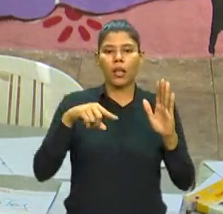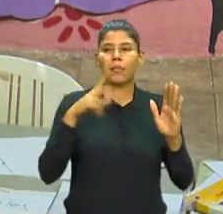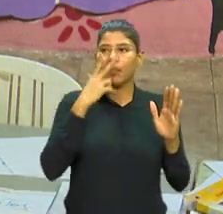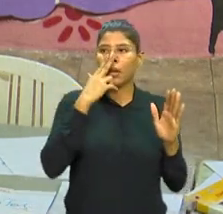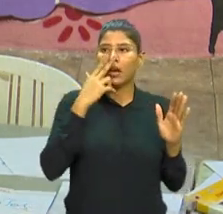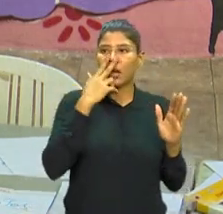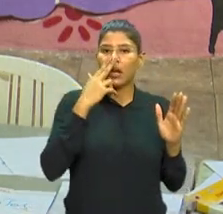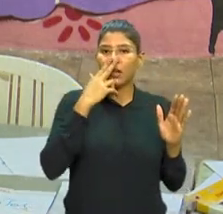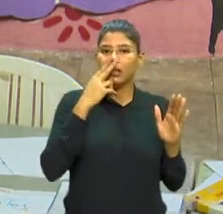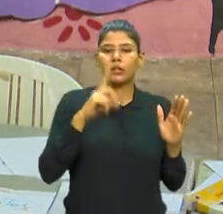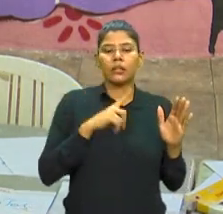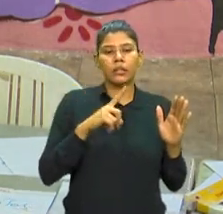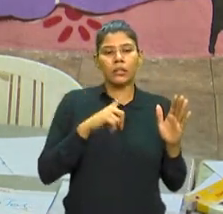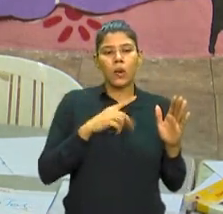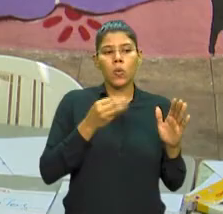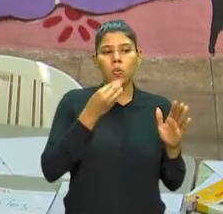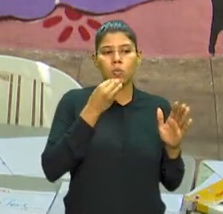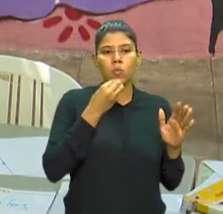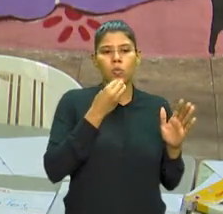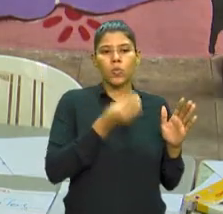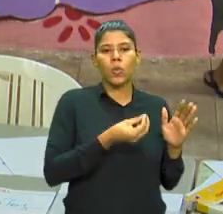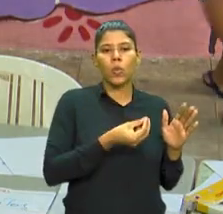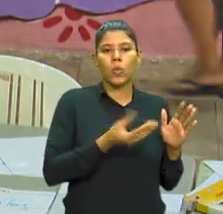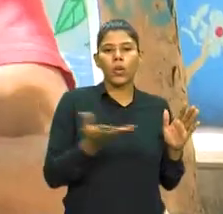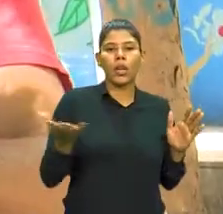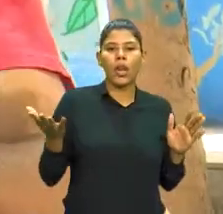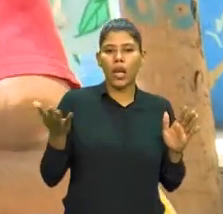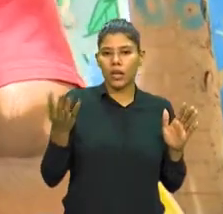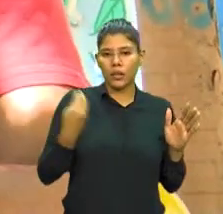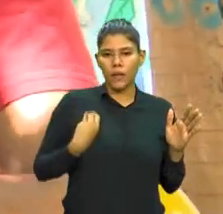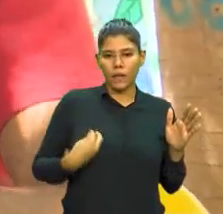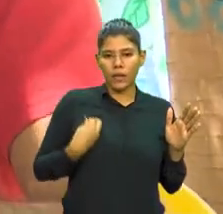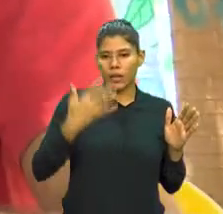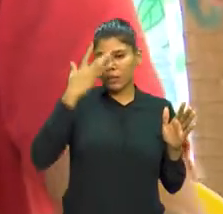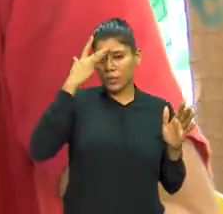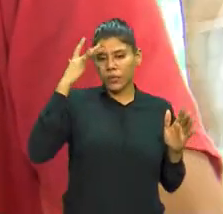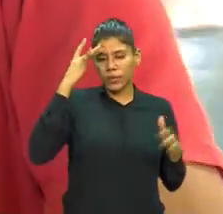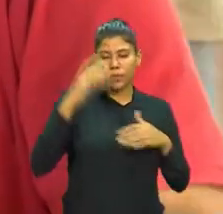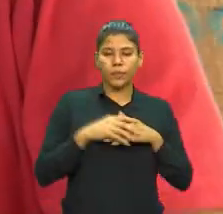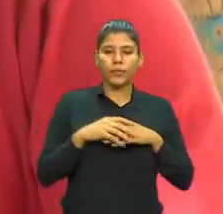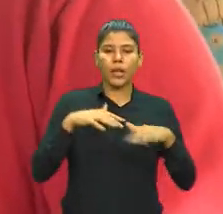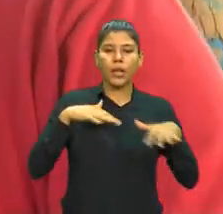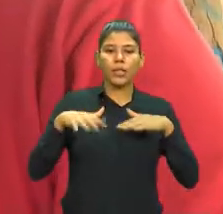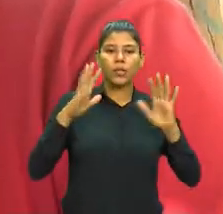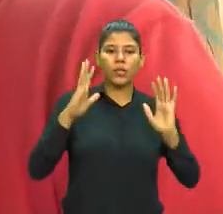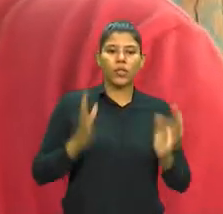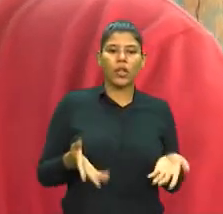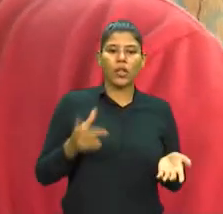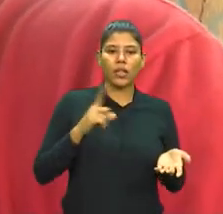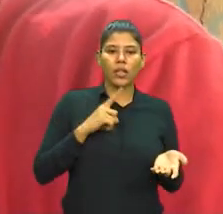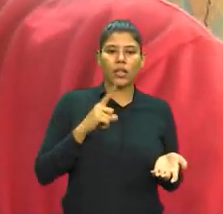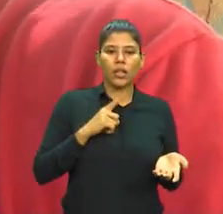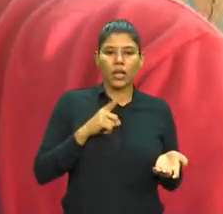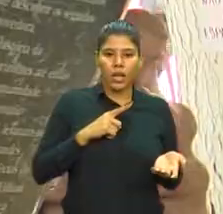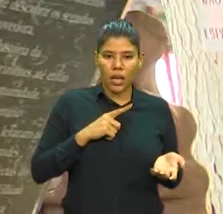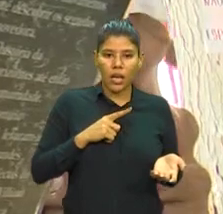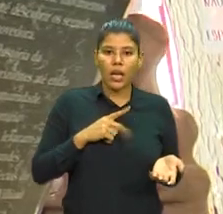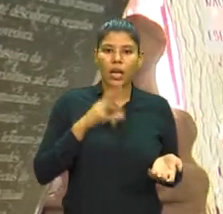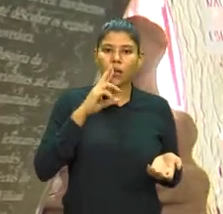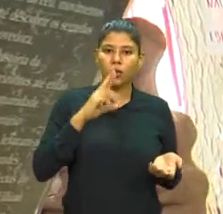leque de oportunidades né na vida dos nossos usuários a ação Já tem demonstrado resultado entre os moradores